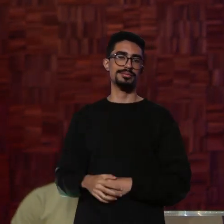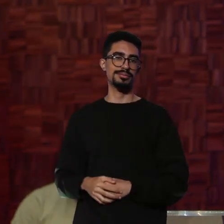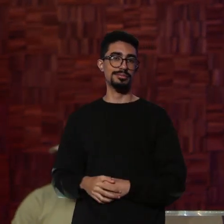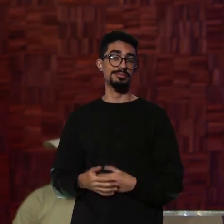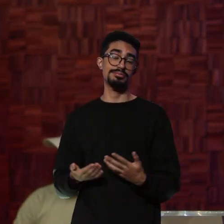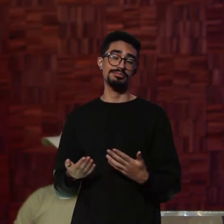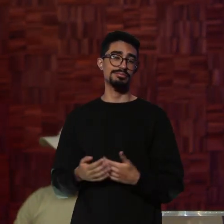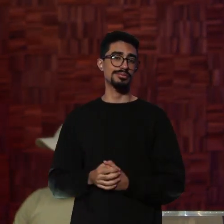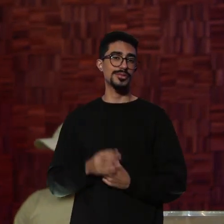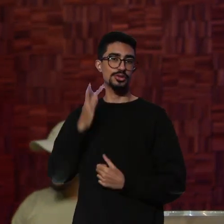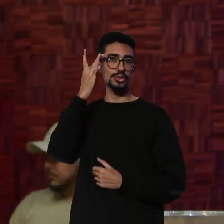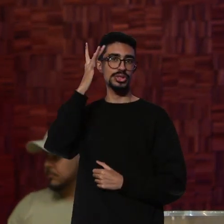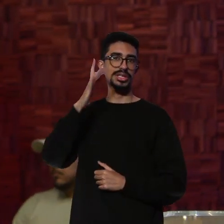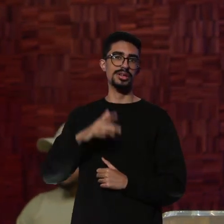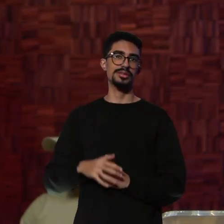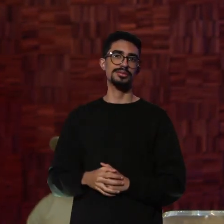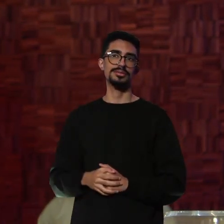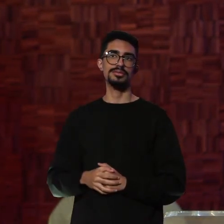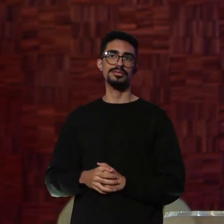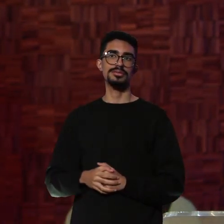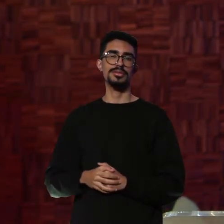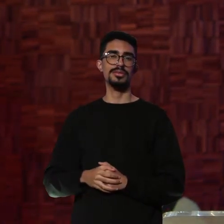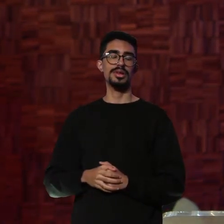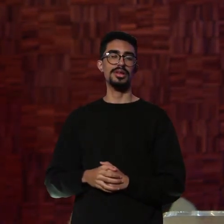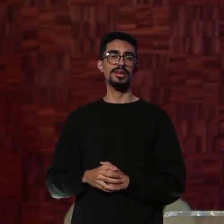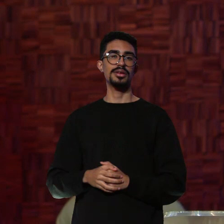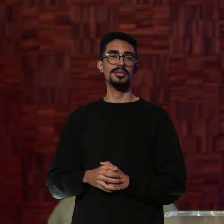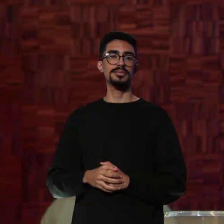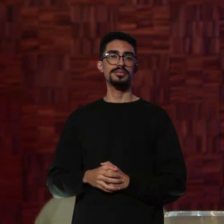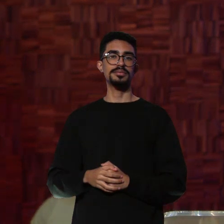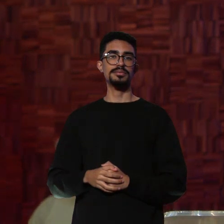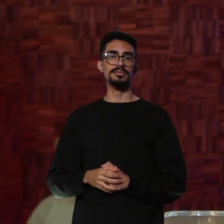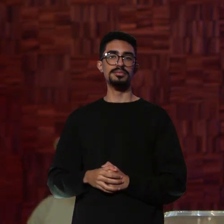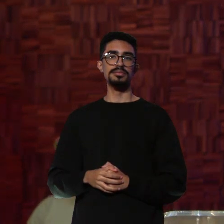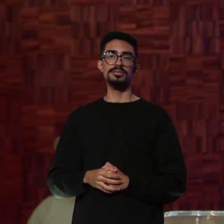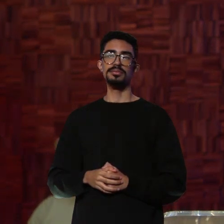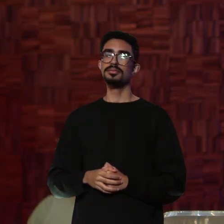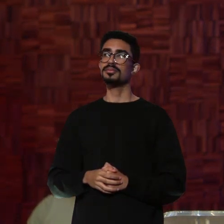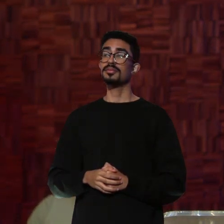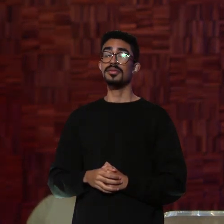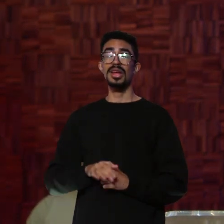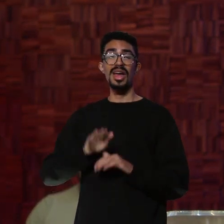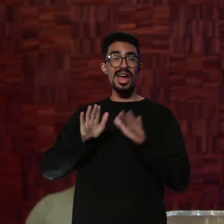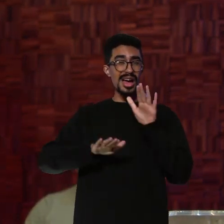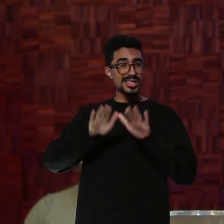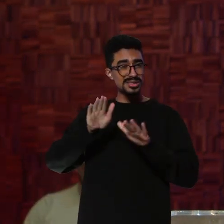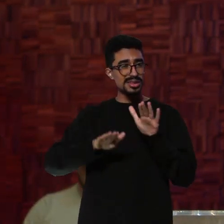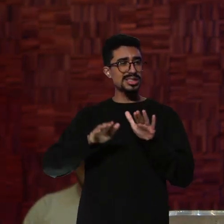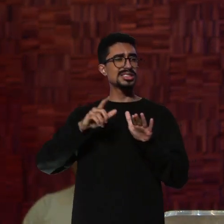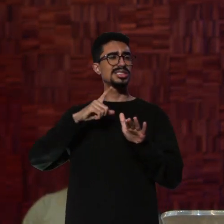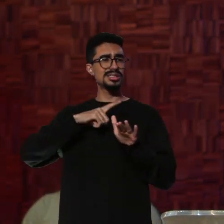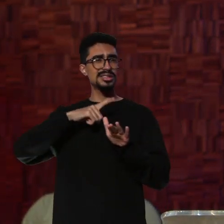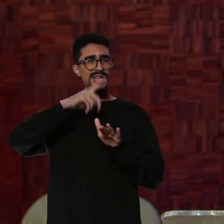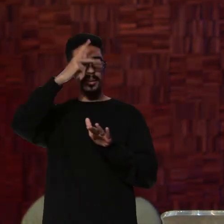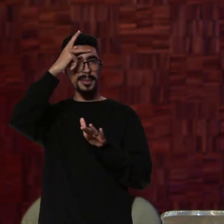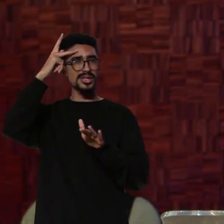alguns casos, isso não seja mais possível. Porque algumas dessas pessoas não estão mais entre nós.